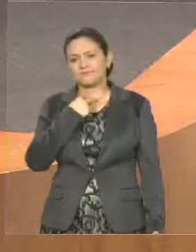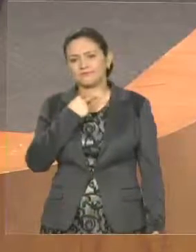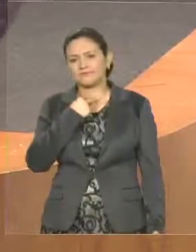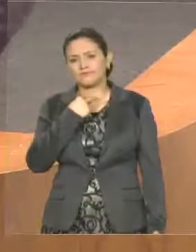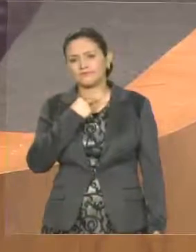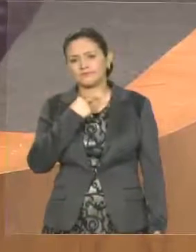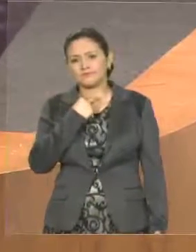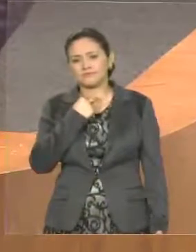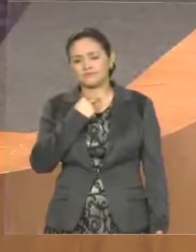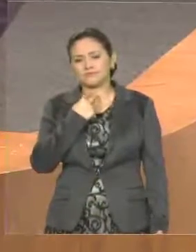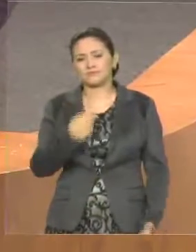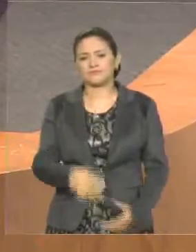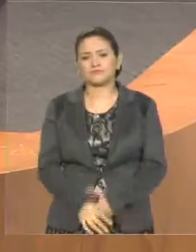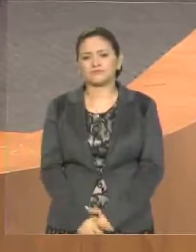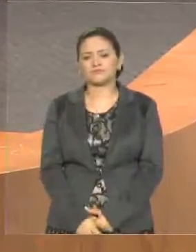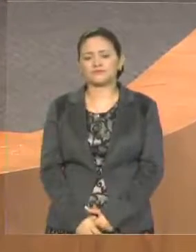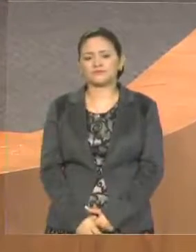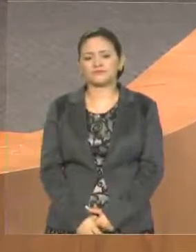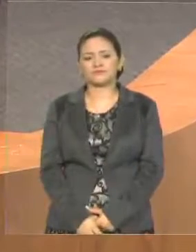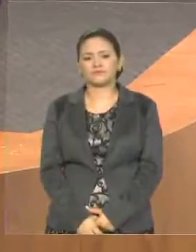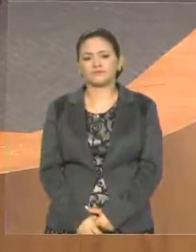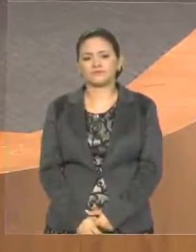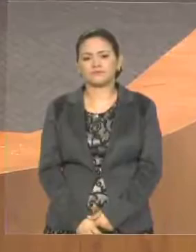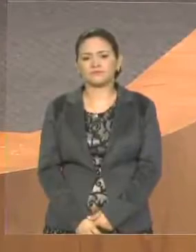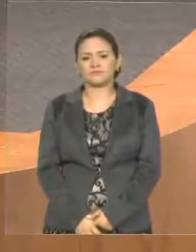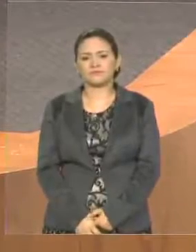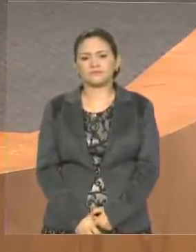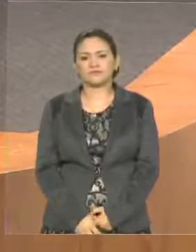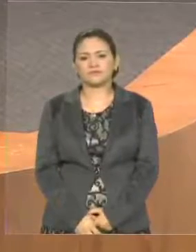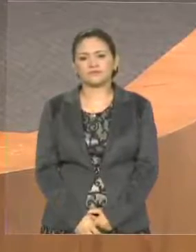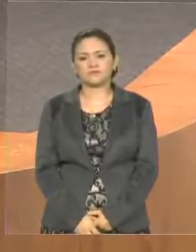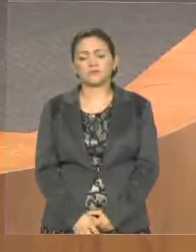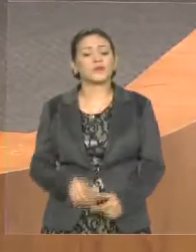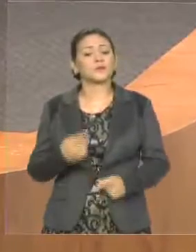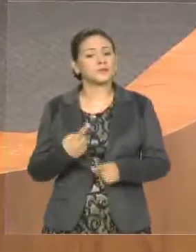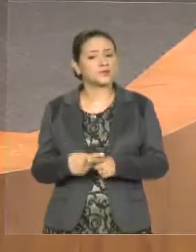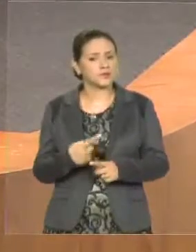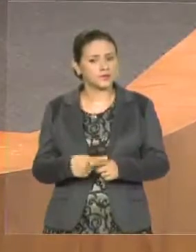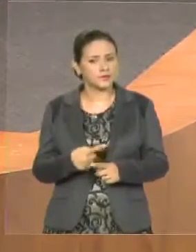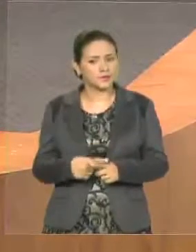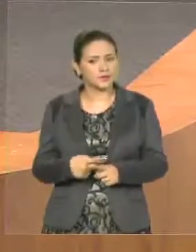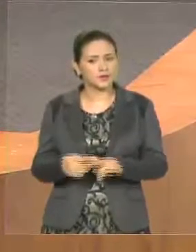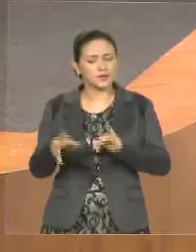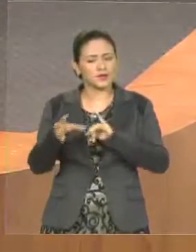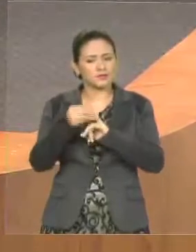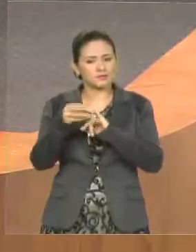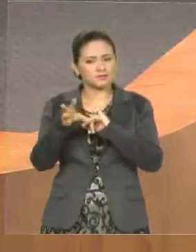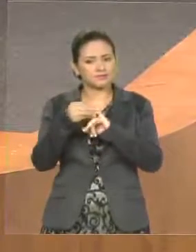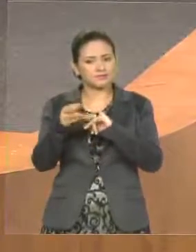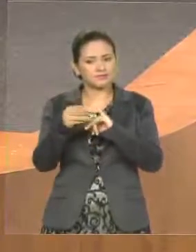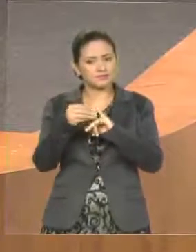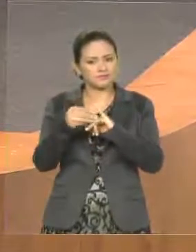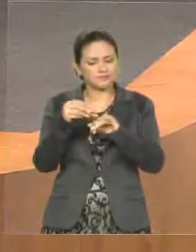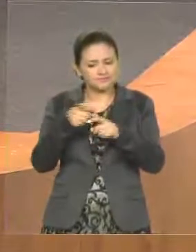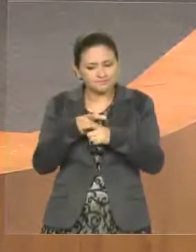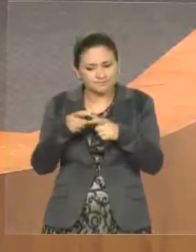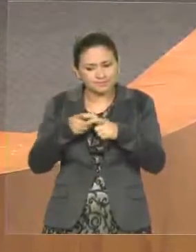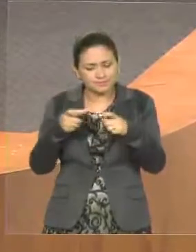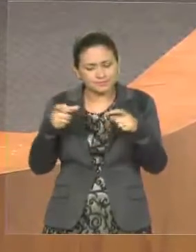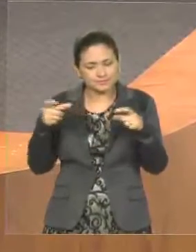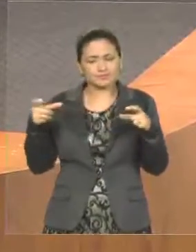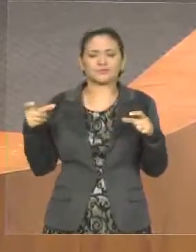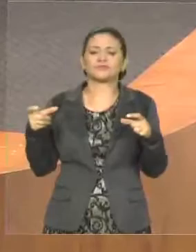40% de lucro. Por quê? Para taxar mais. Aí vai lá para cima do agricultor,